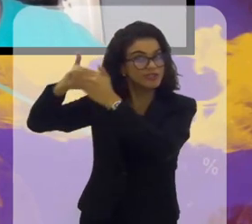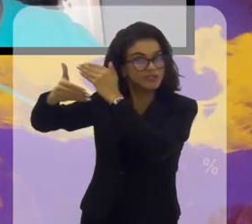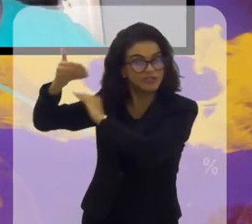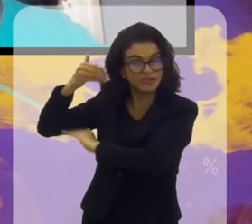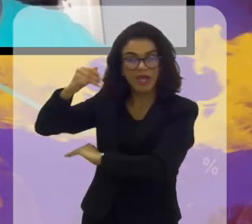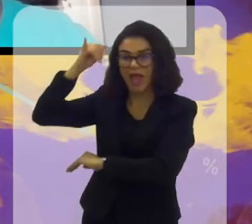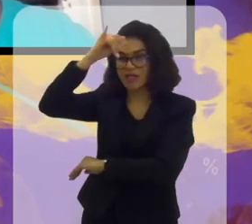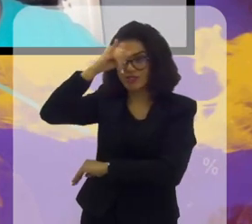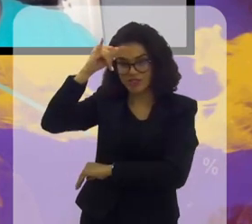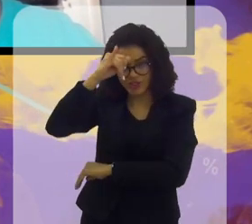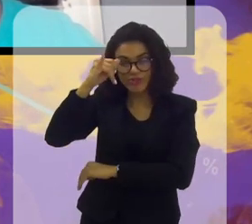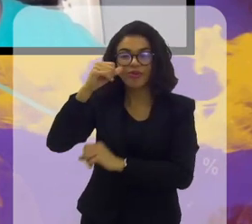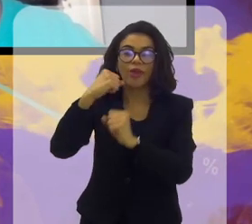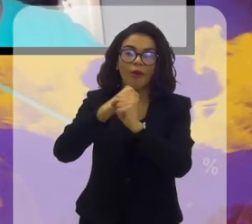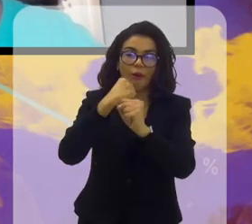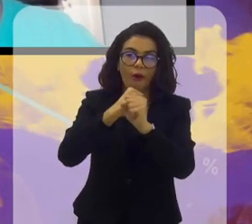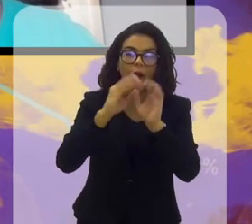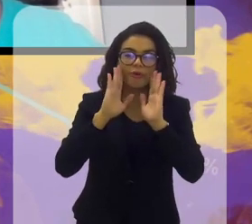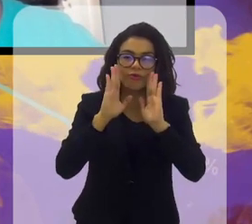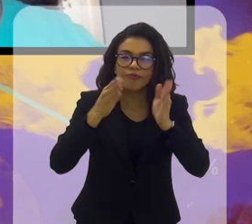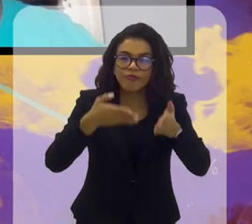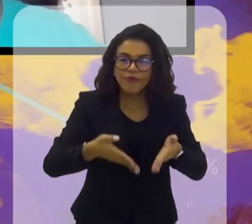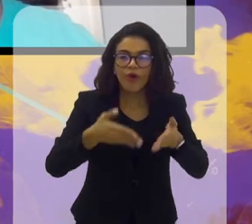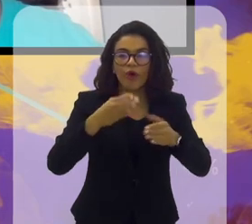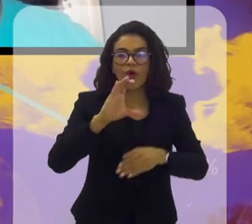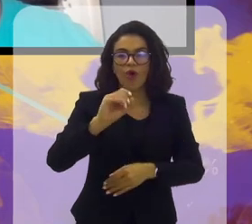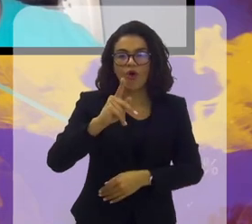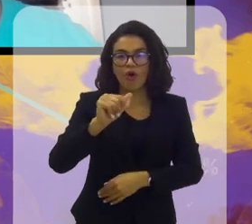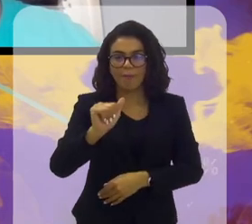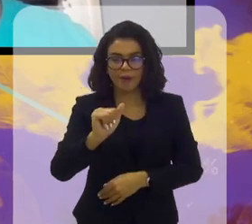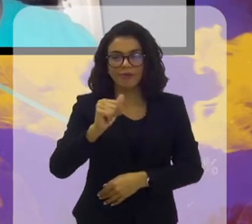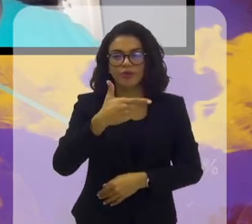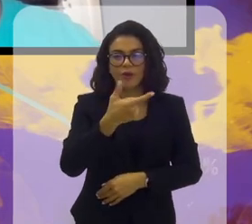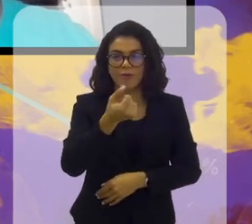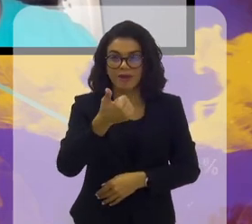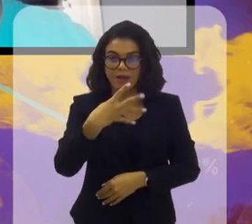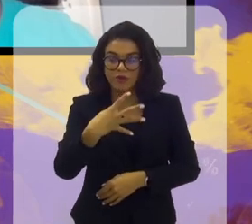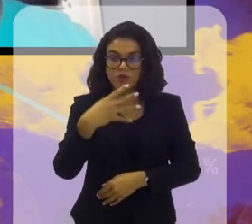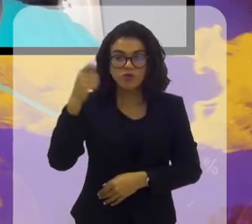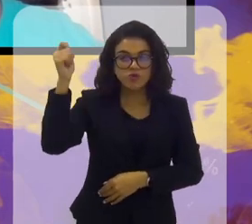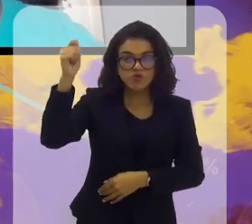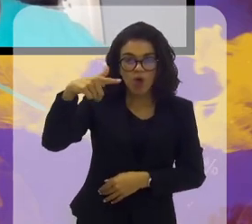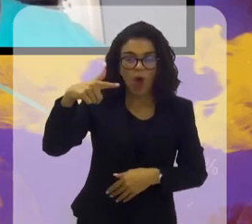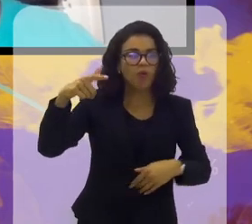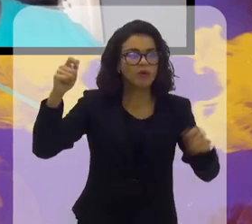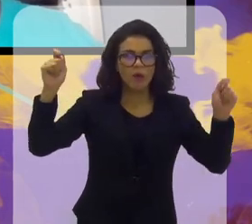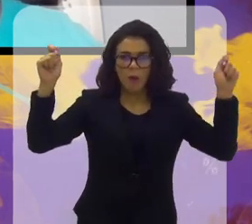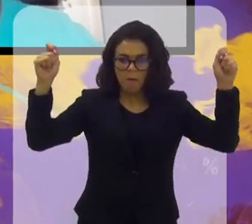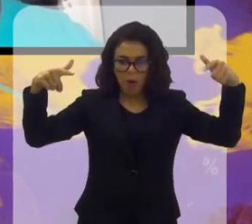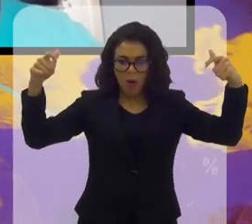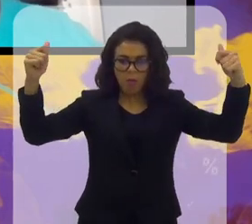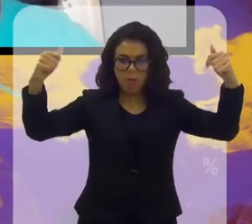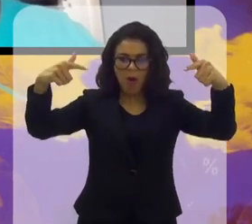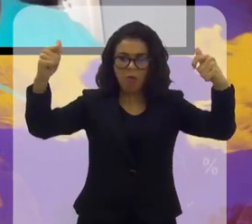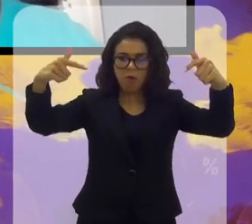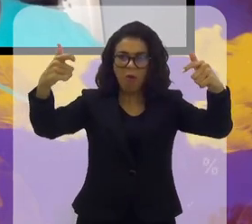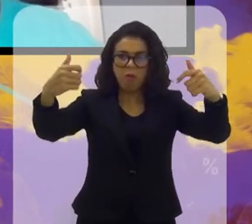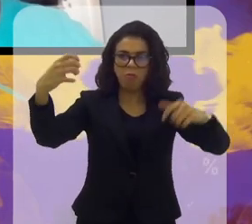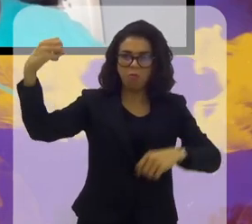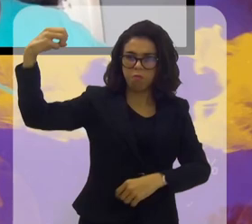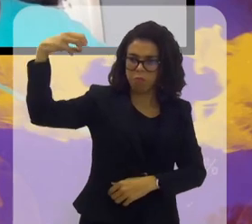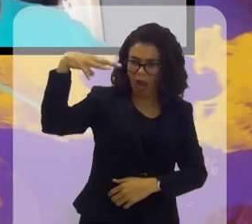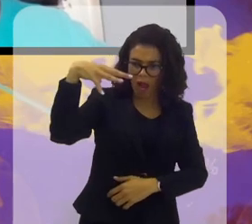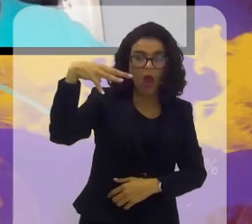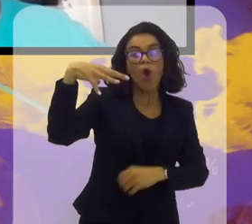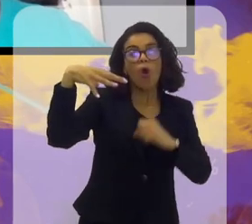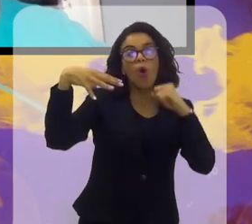antes da chamada obra para a Copa do Mundo de 14, o sol pegava em quase todo ali, todo o gramado. Se não pegava